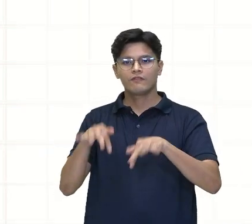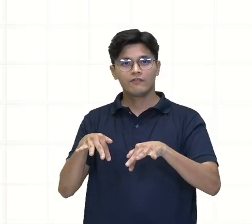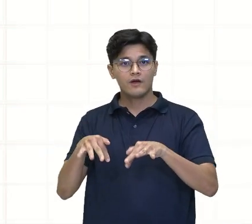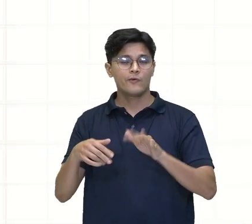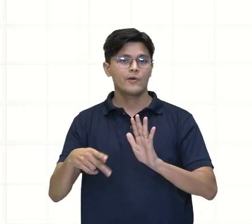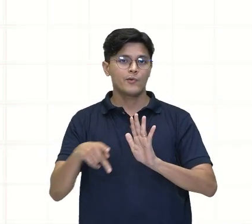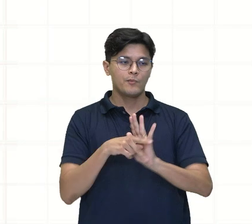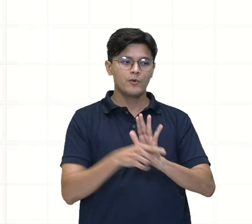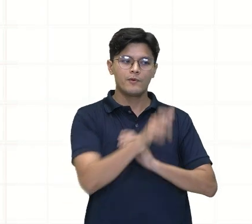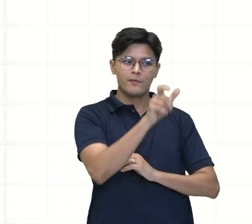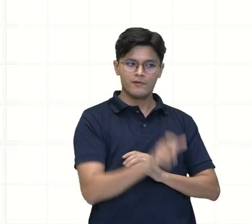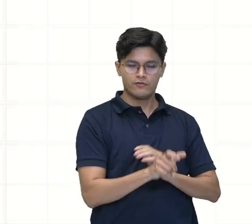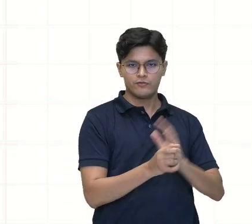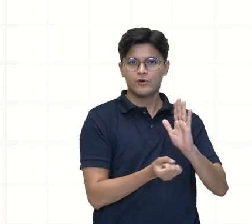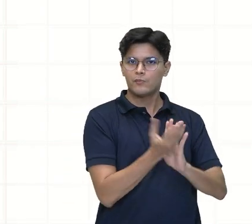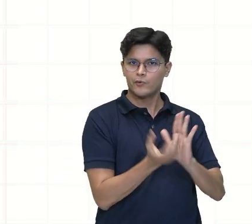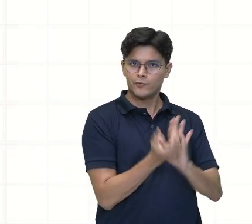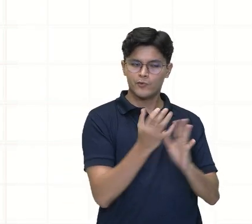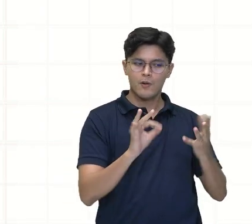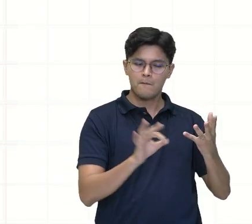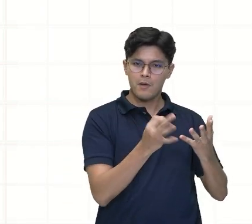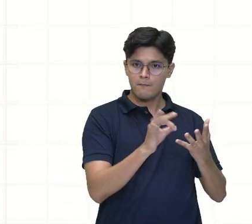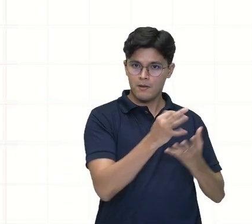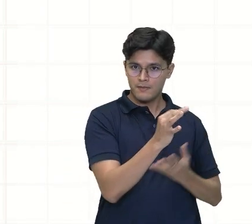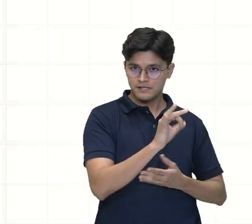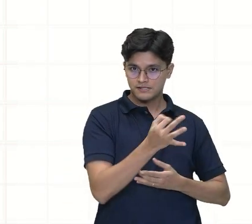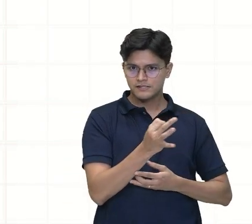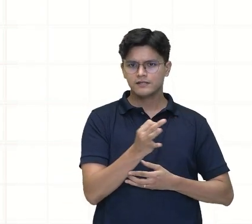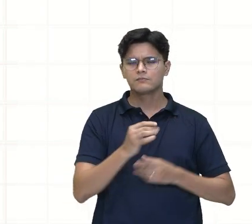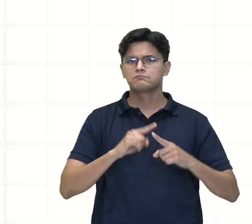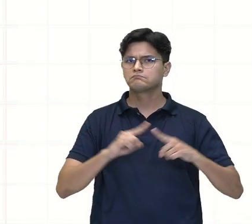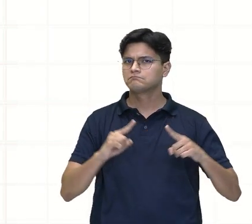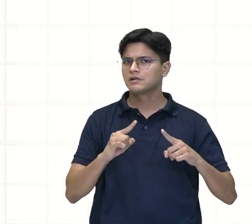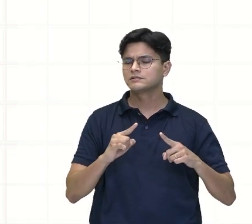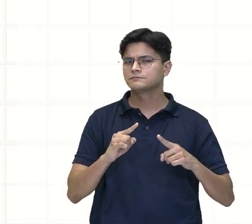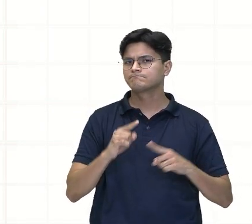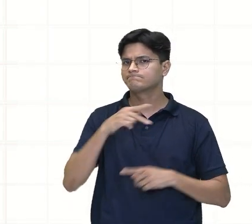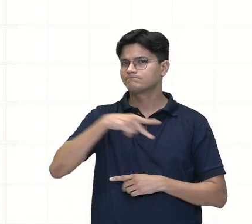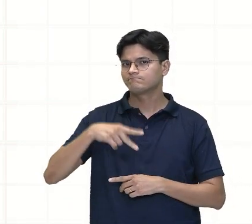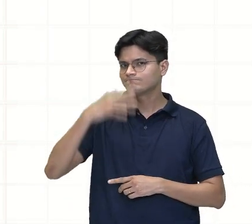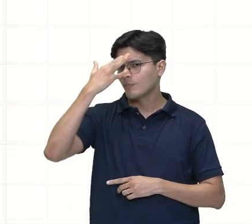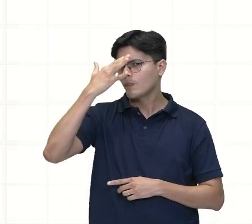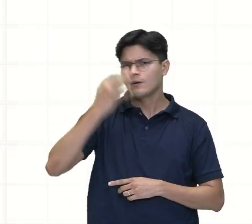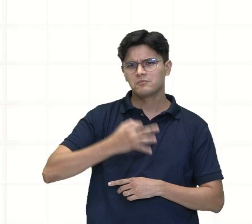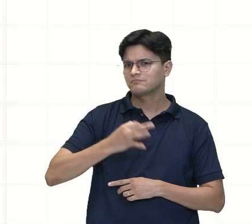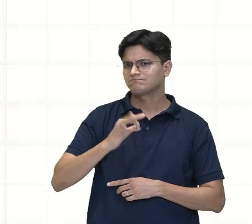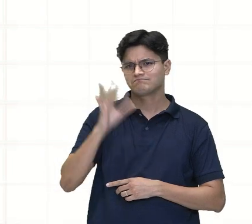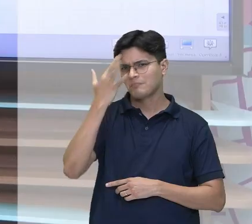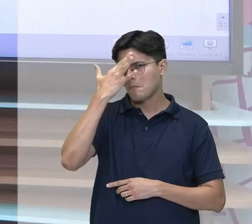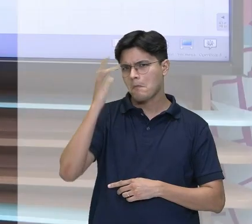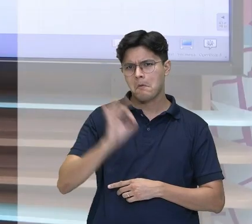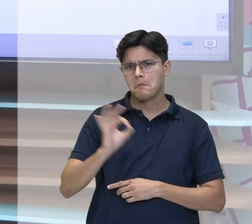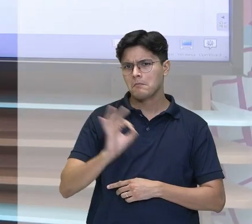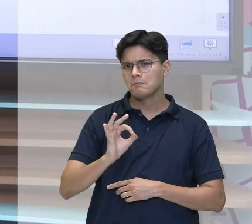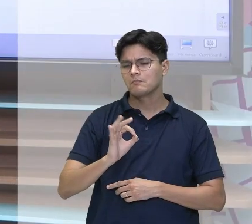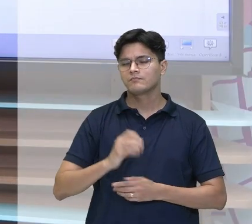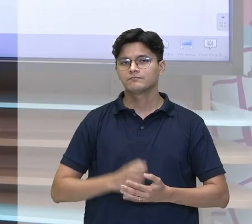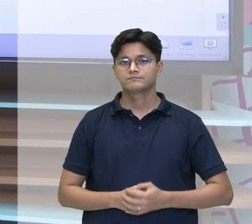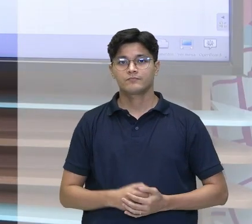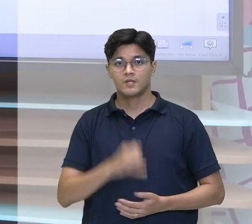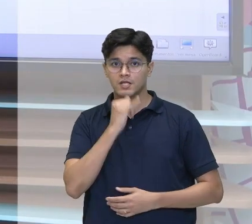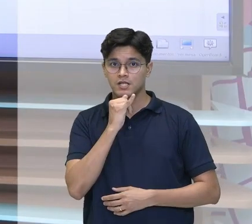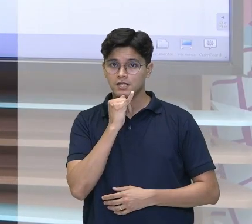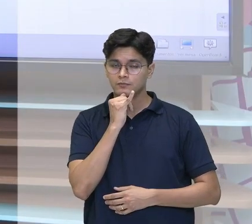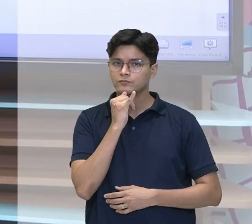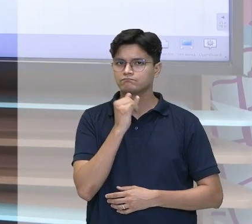a produziu. Professor, eu não consegui compreender. Vamos lá. Imagina que você produza brigadeiro na sua casa